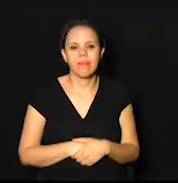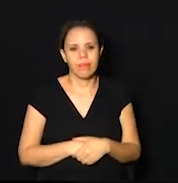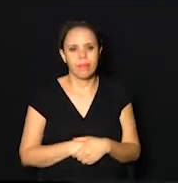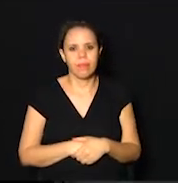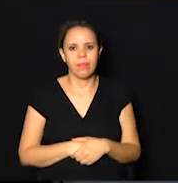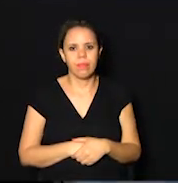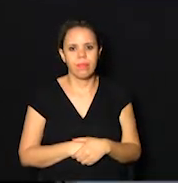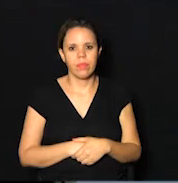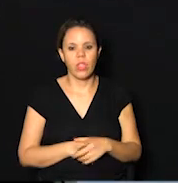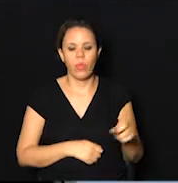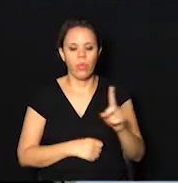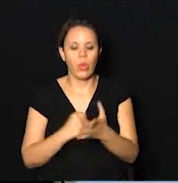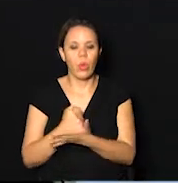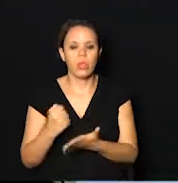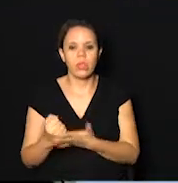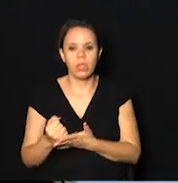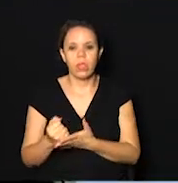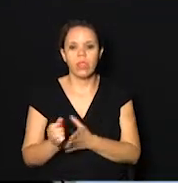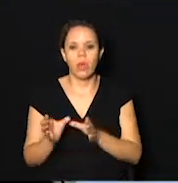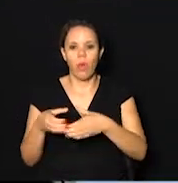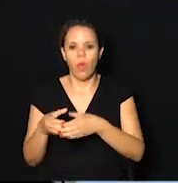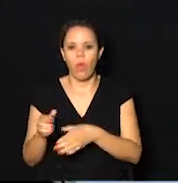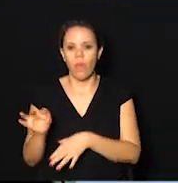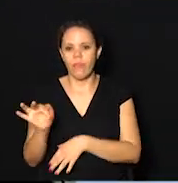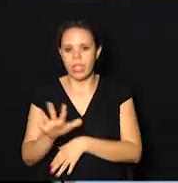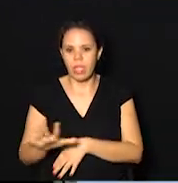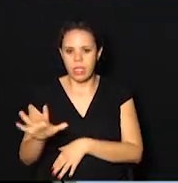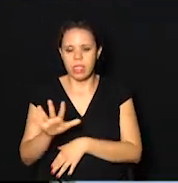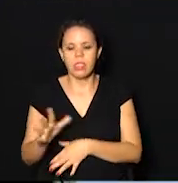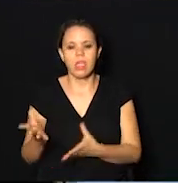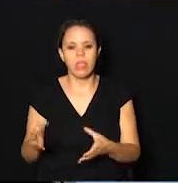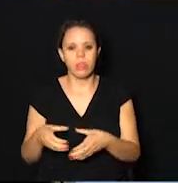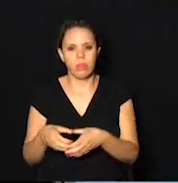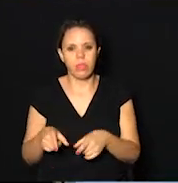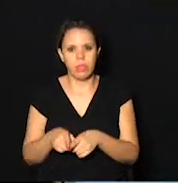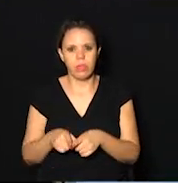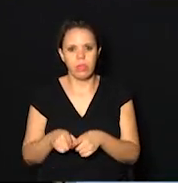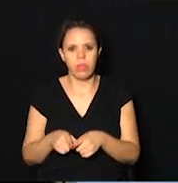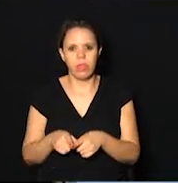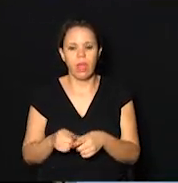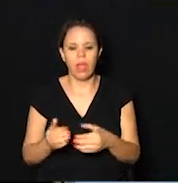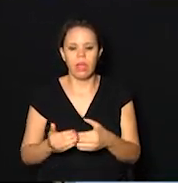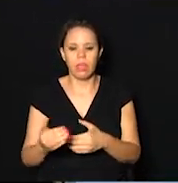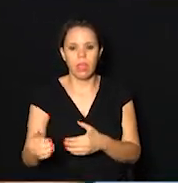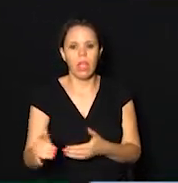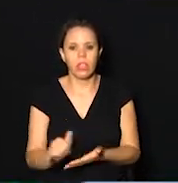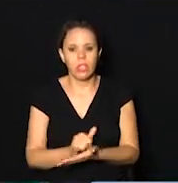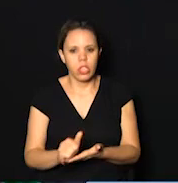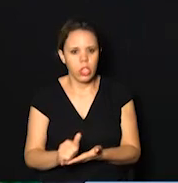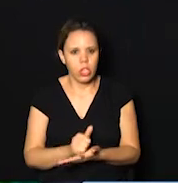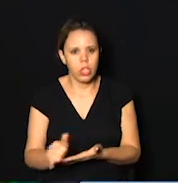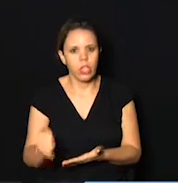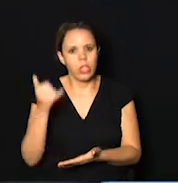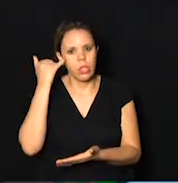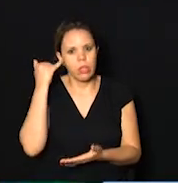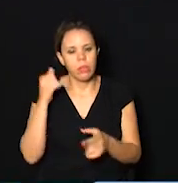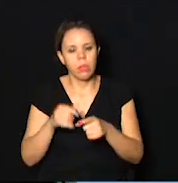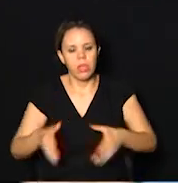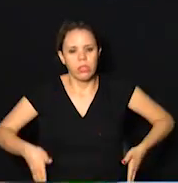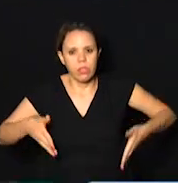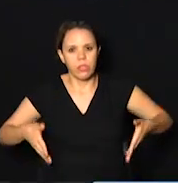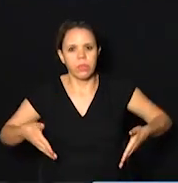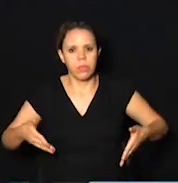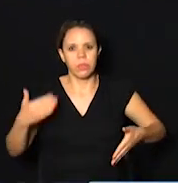hoje eu vim contratado pela confederação né para trabalhar no ciclo de ciclo até tóquio de cadeirante tivemos uma reunião